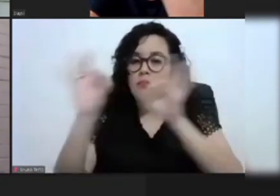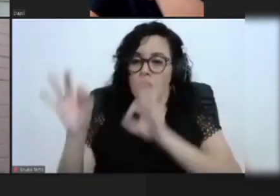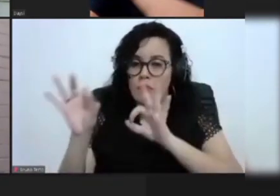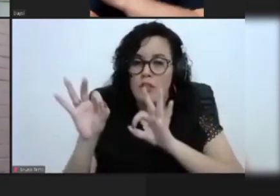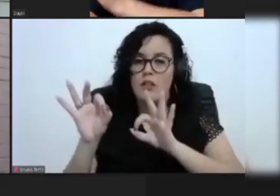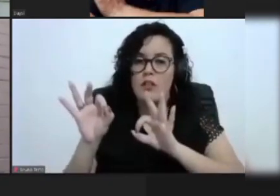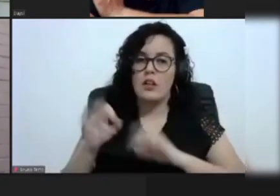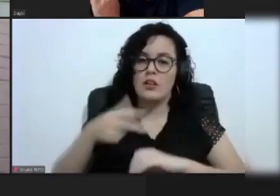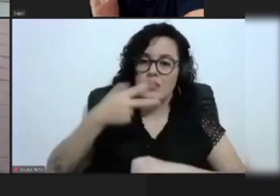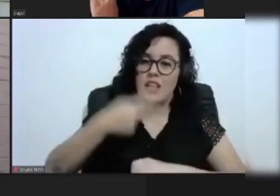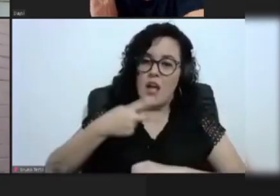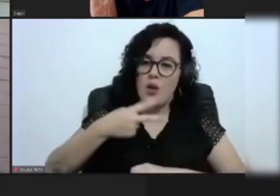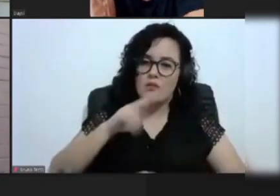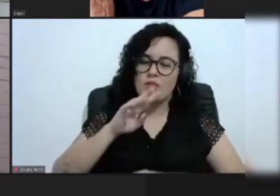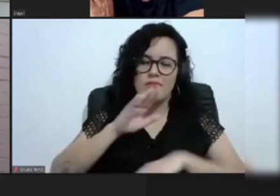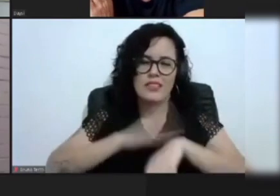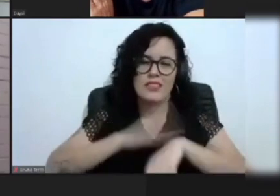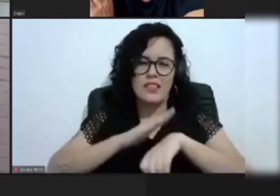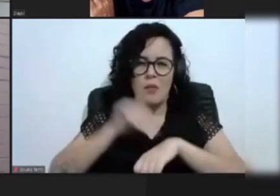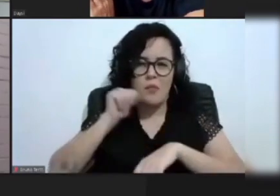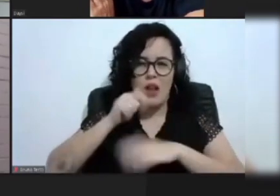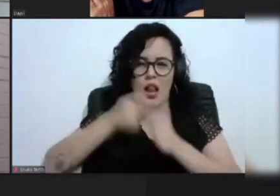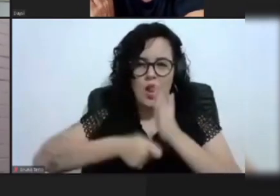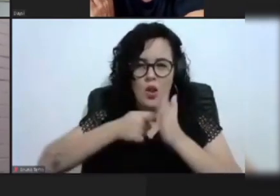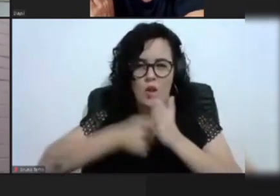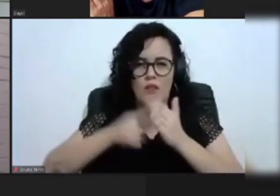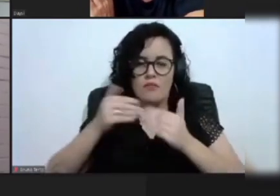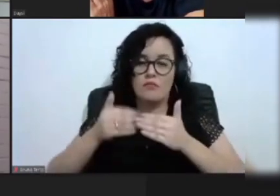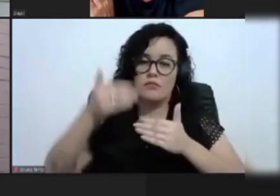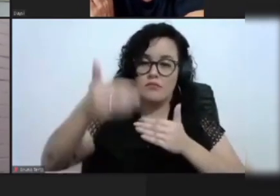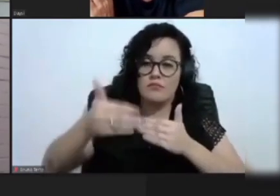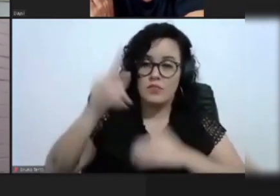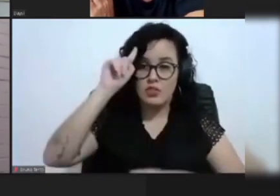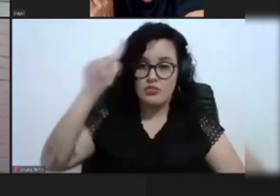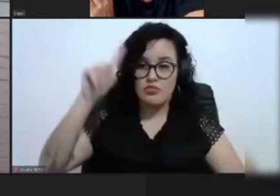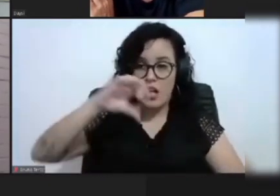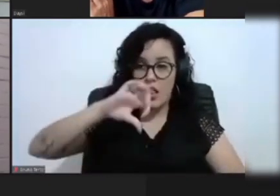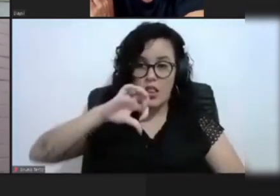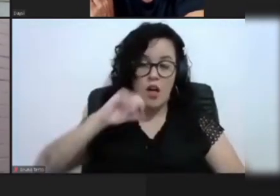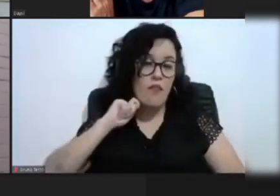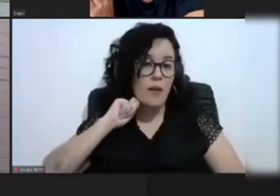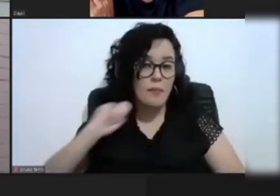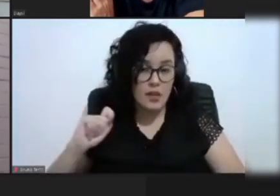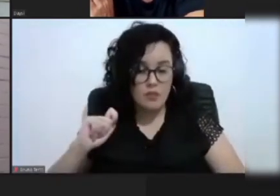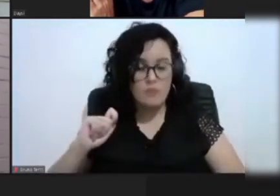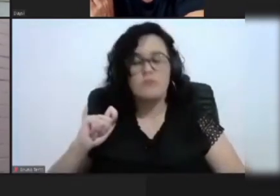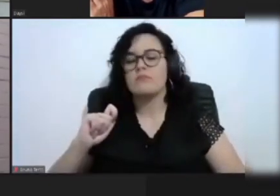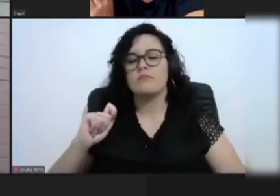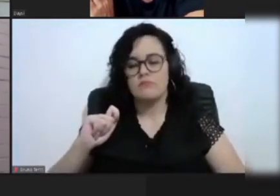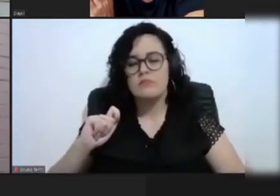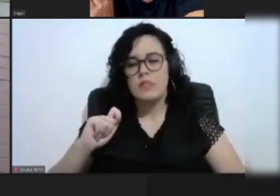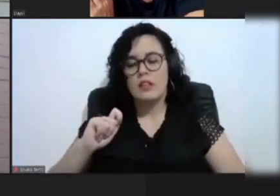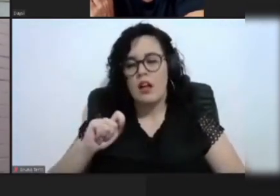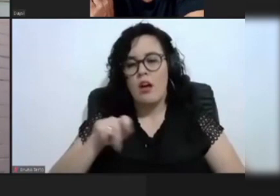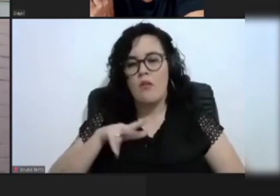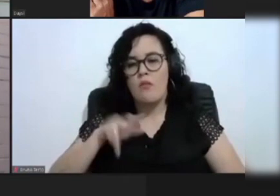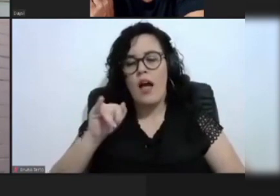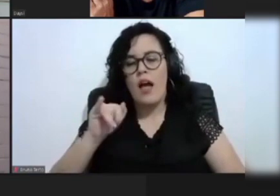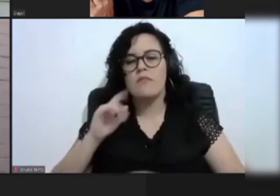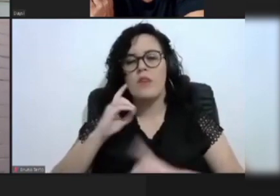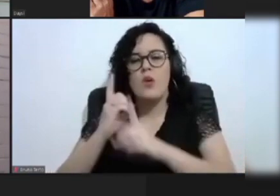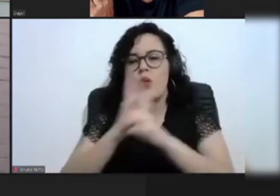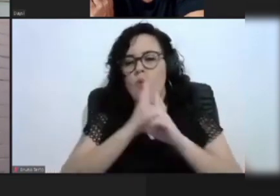tempo do Mulheres à Luta, que vai ao ar no dia 9 de abril e que vai promover o encontro de